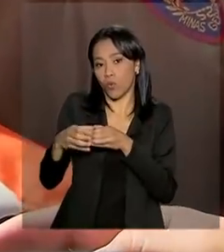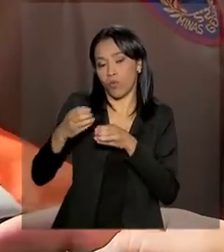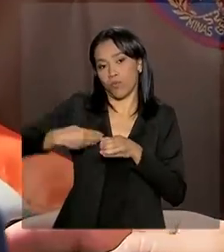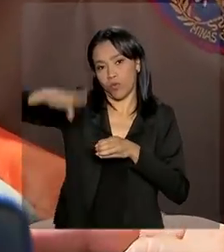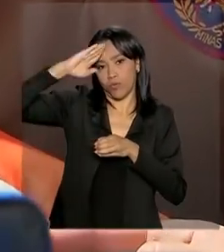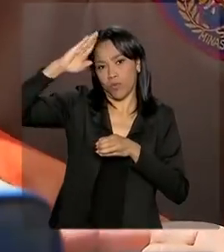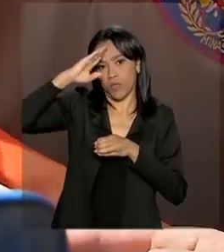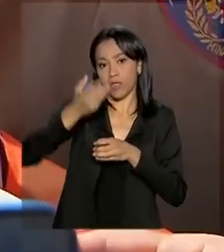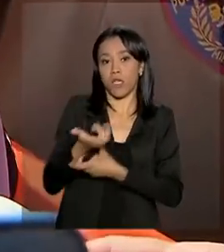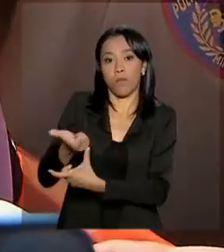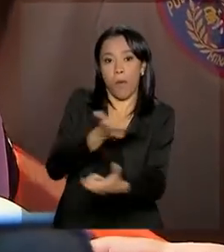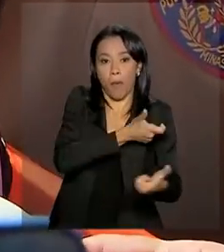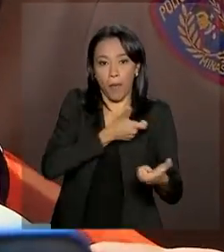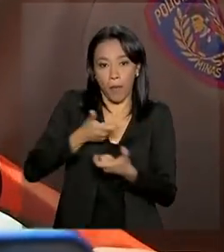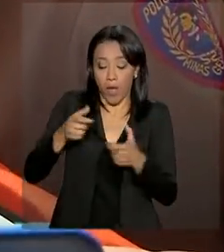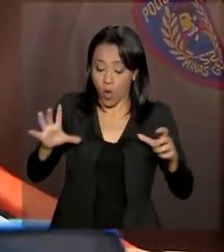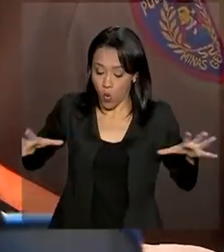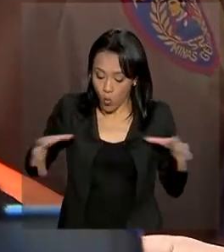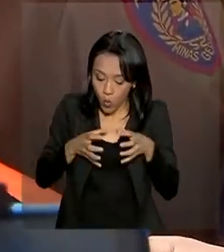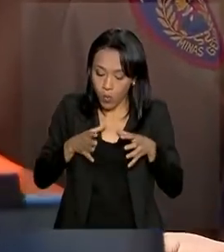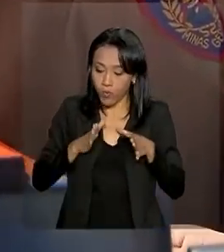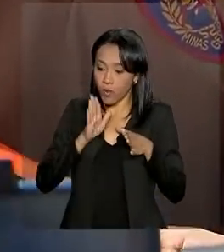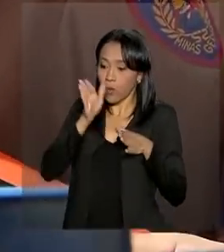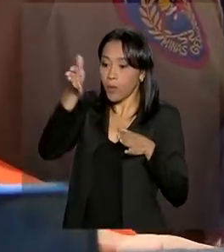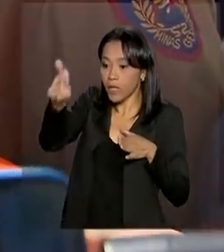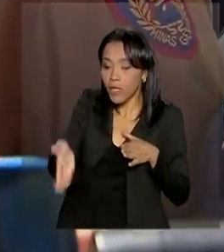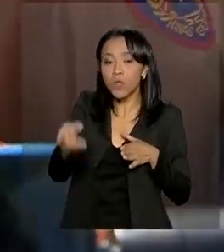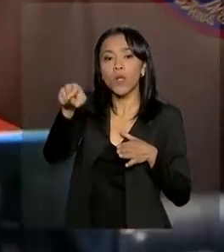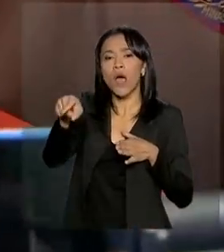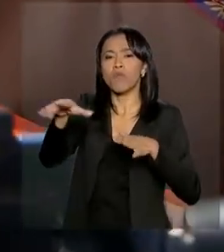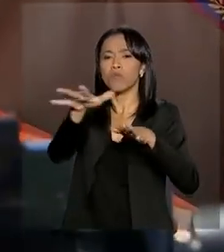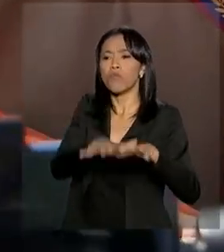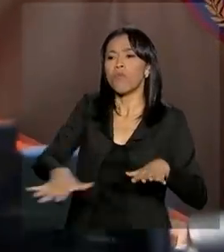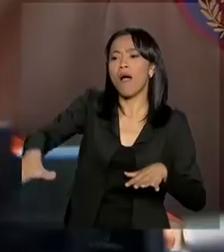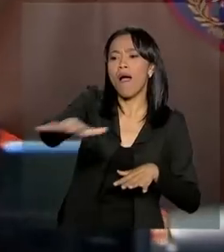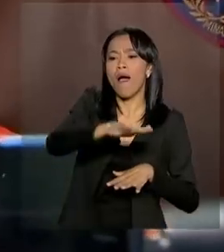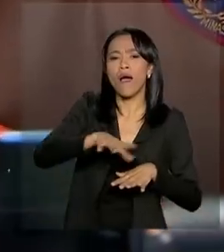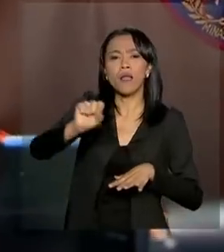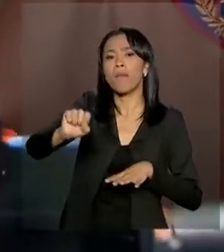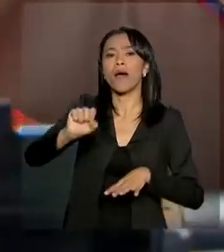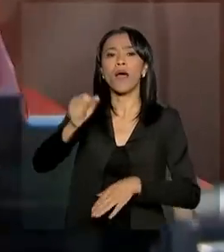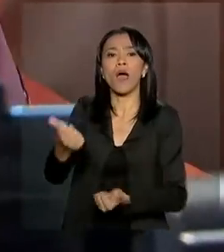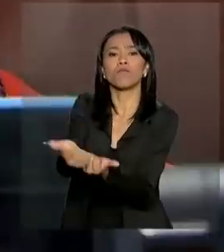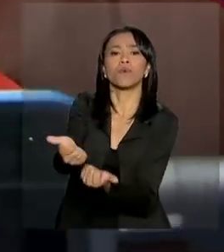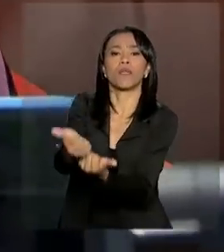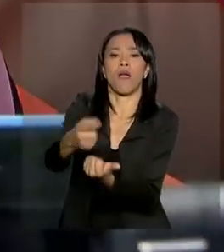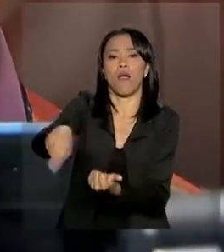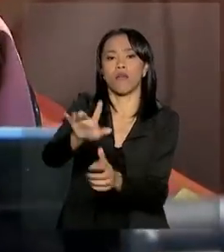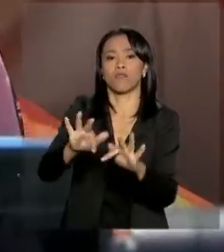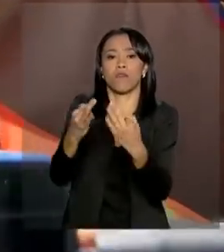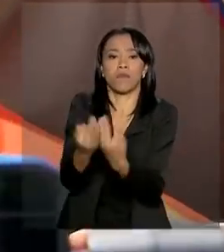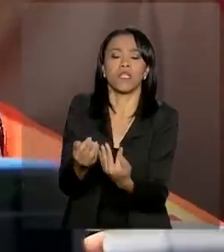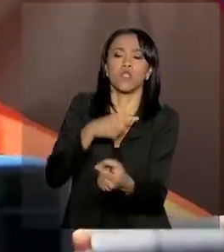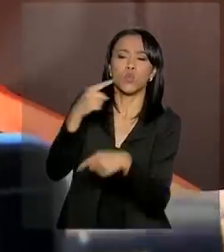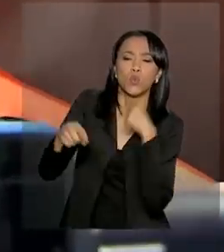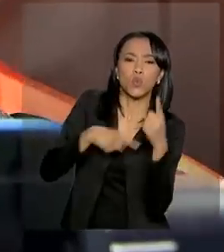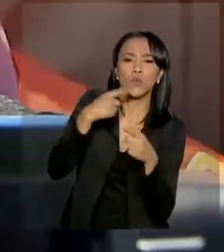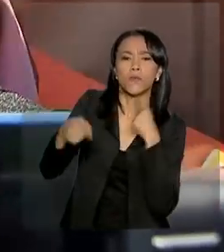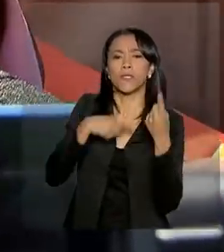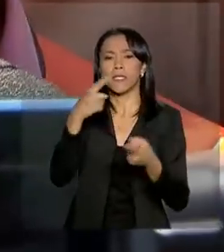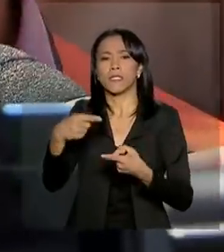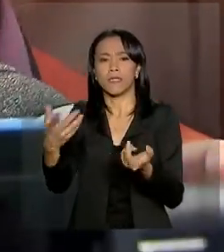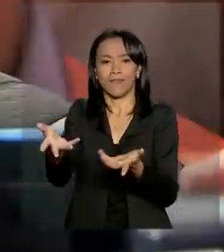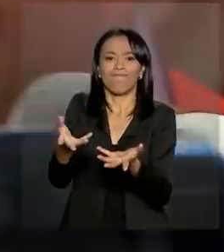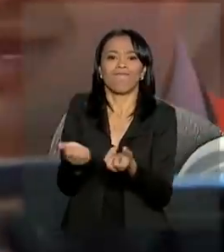Bombeiro, nós estaremos indo para a Estação do Conhecimento para dar um atendimento às famílias, para esclarecer dúvidas e